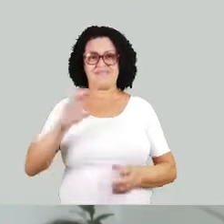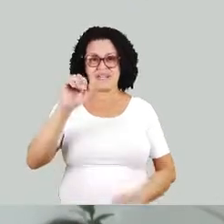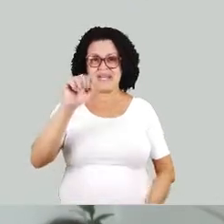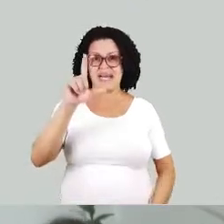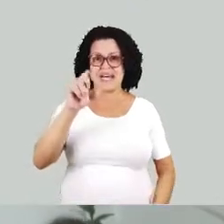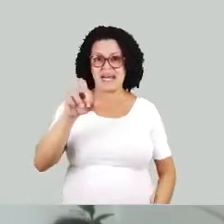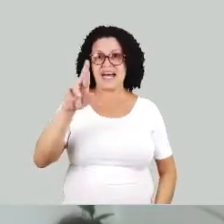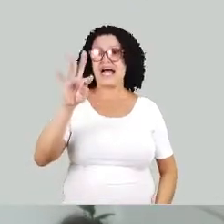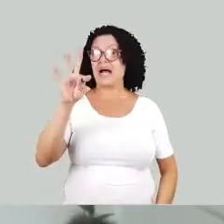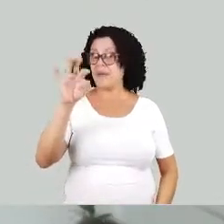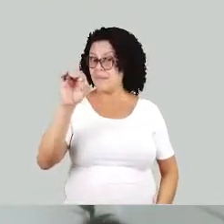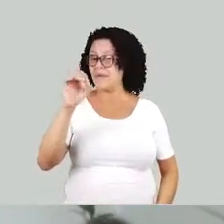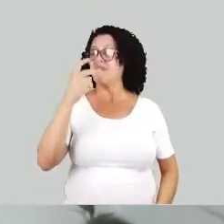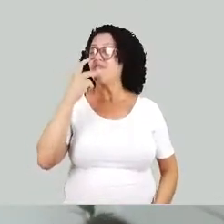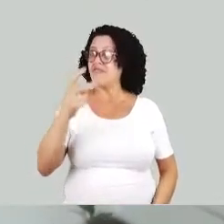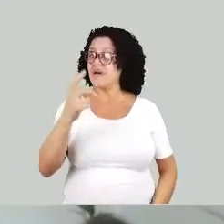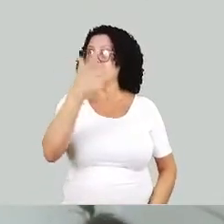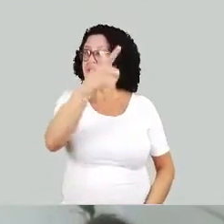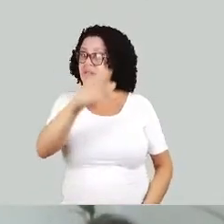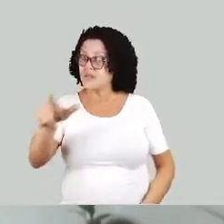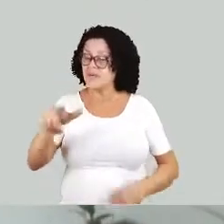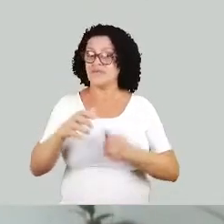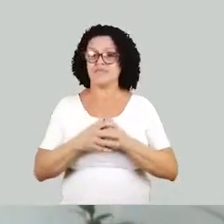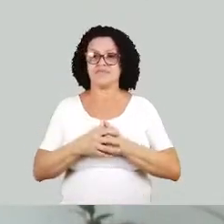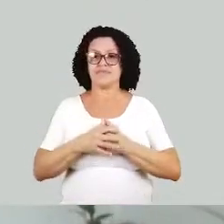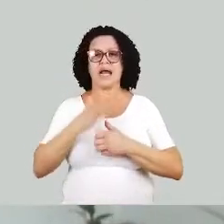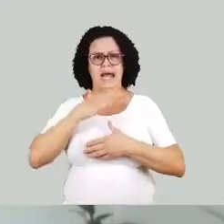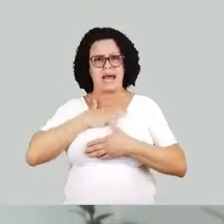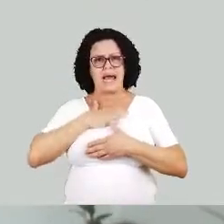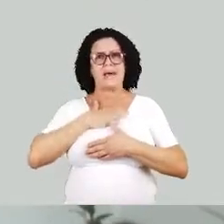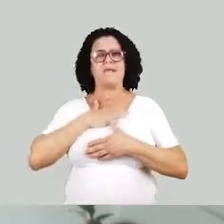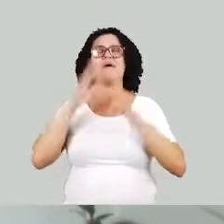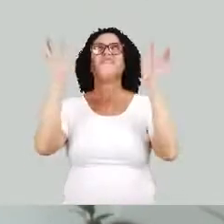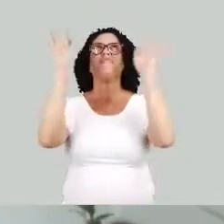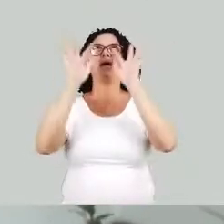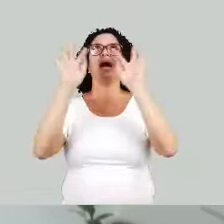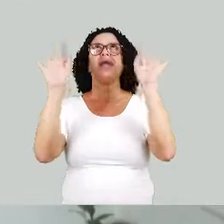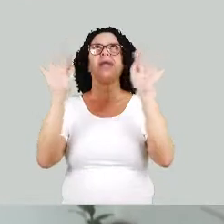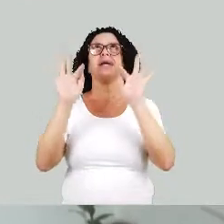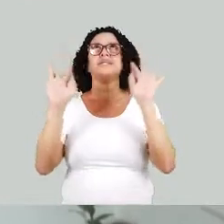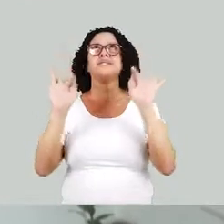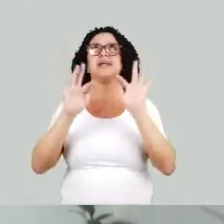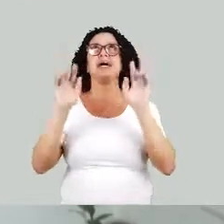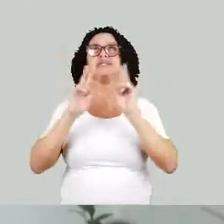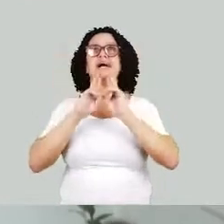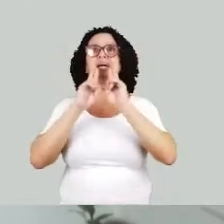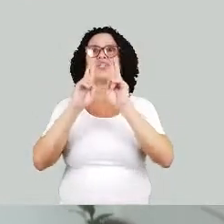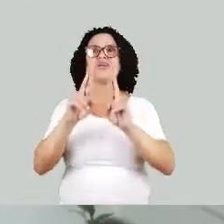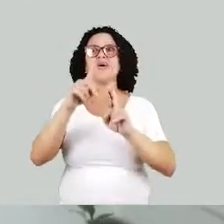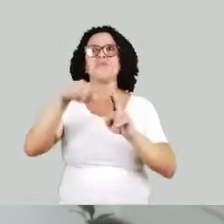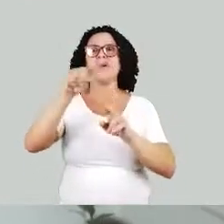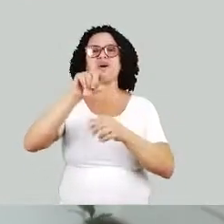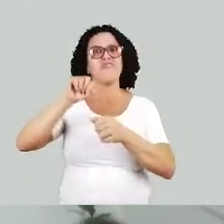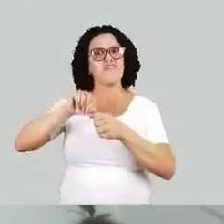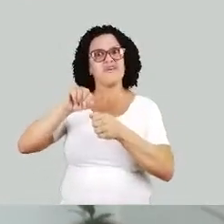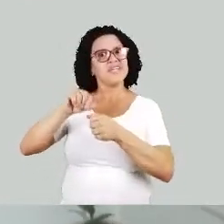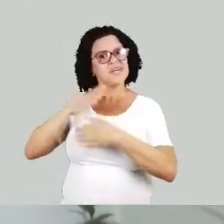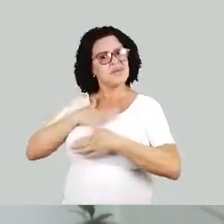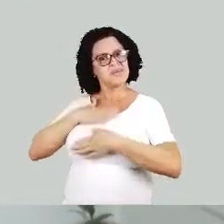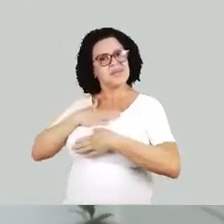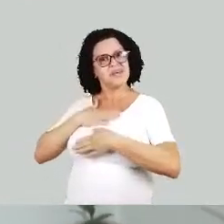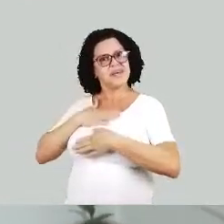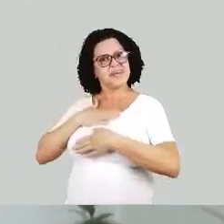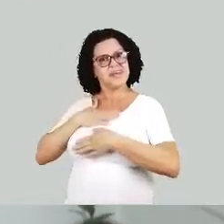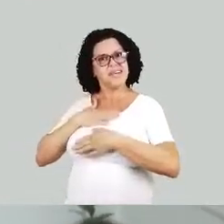Alberto Almeida novamente nos fala assim: a minha felicidade não é resultado do que as pessoas fizeram para